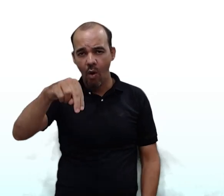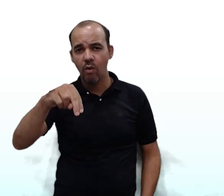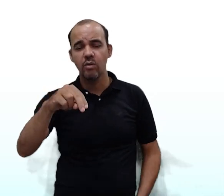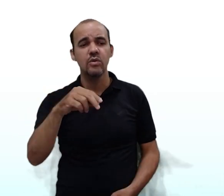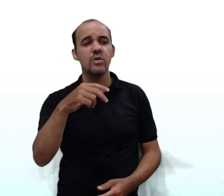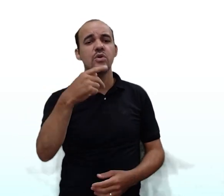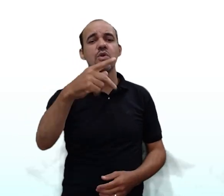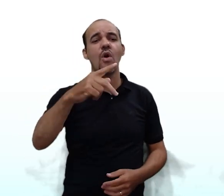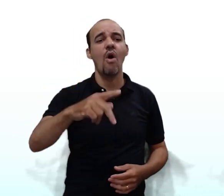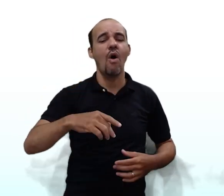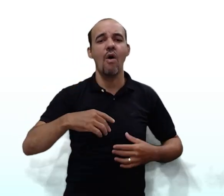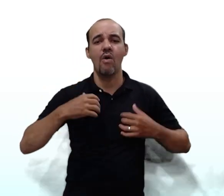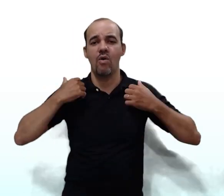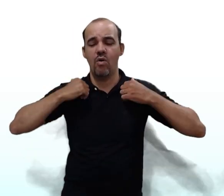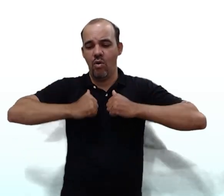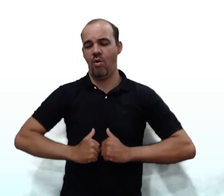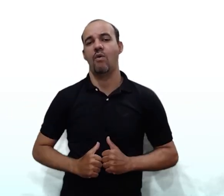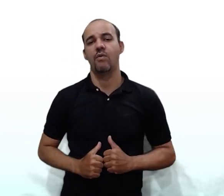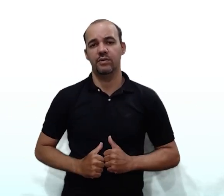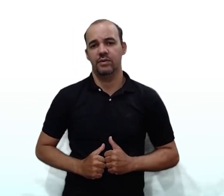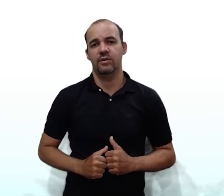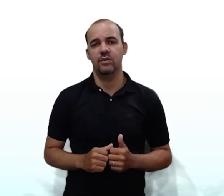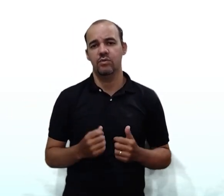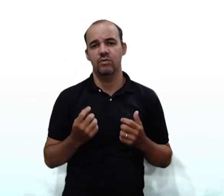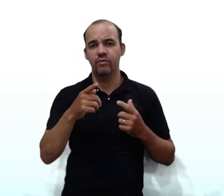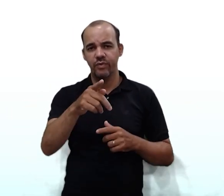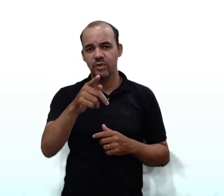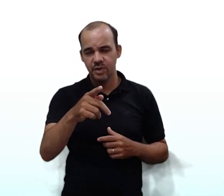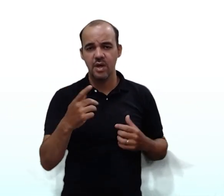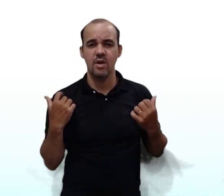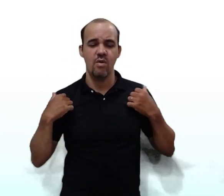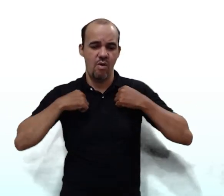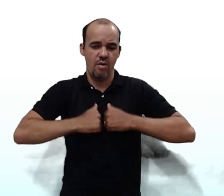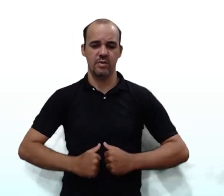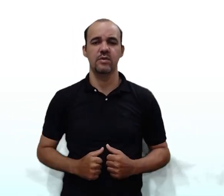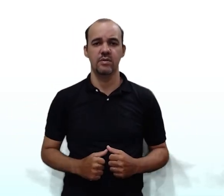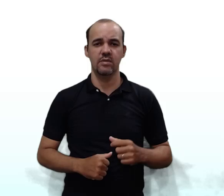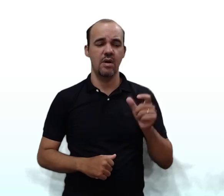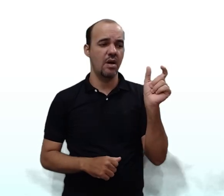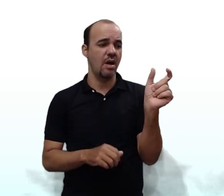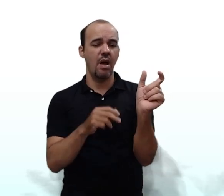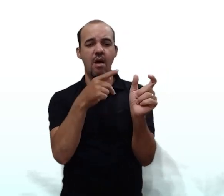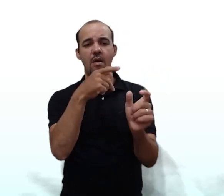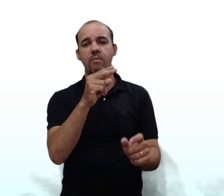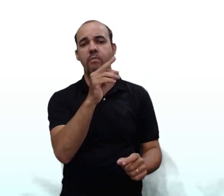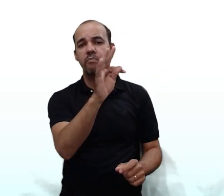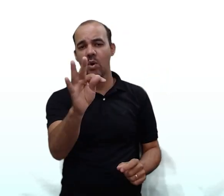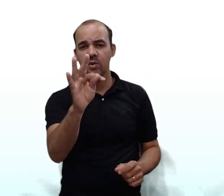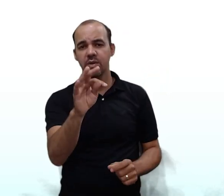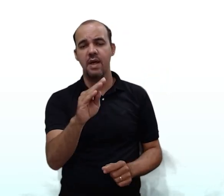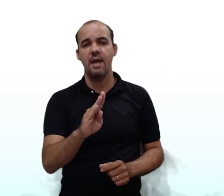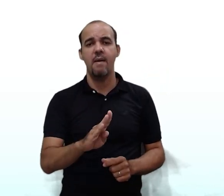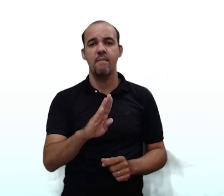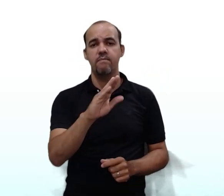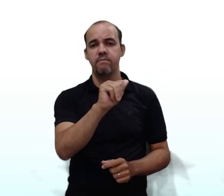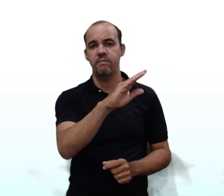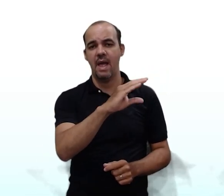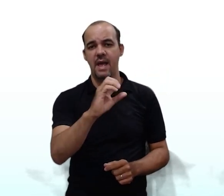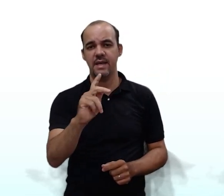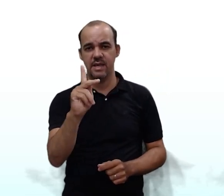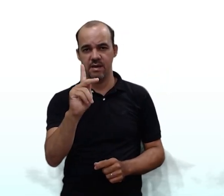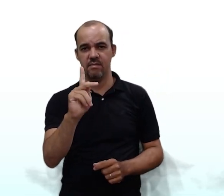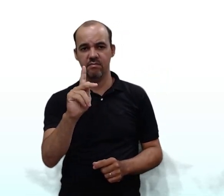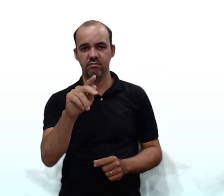your coat. Coloca o teu casaco, veste teu casaco. Put back. Put back passa a ideia de to